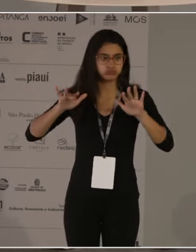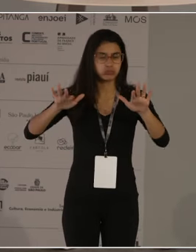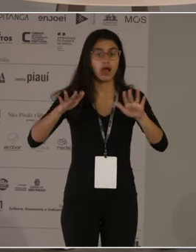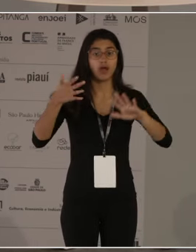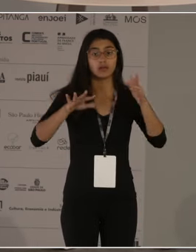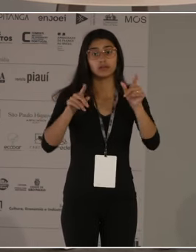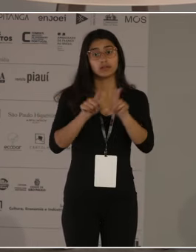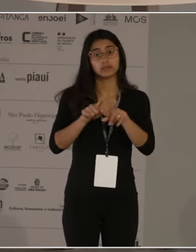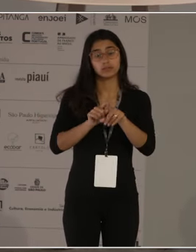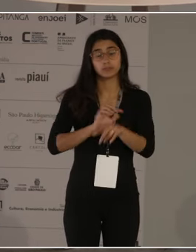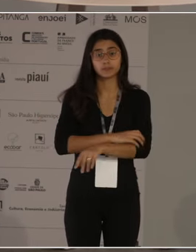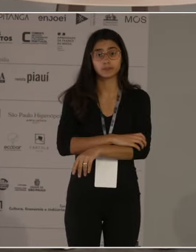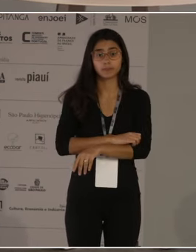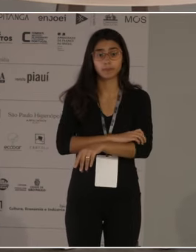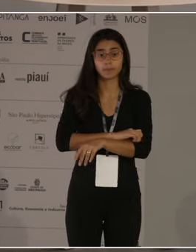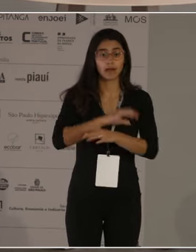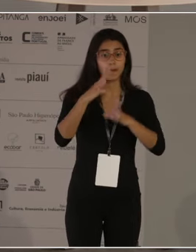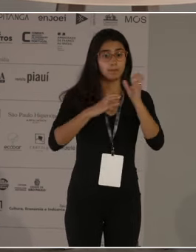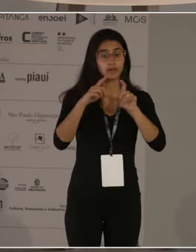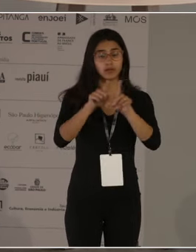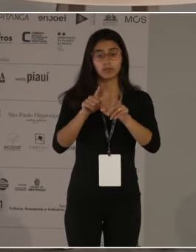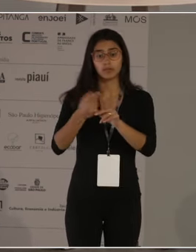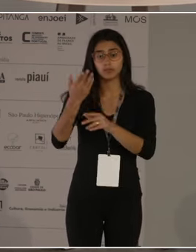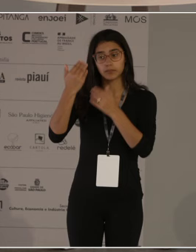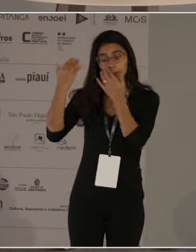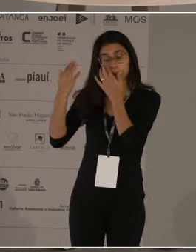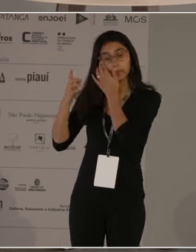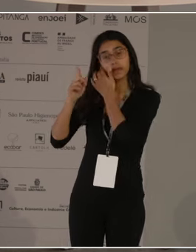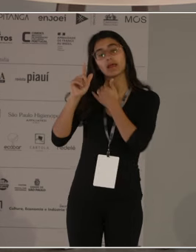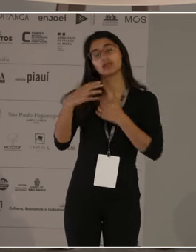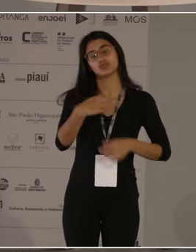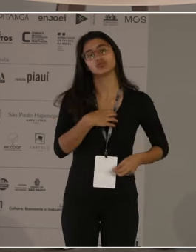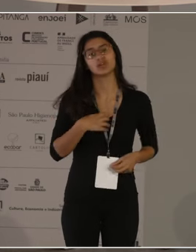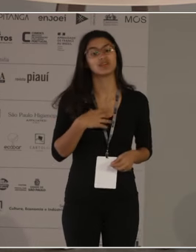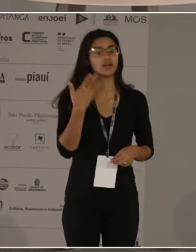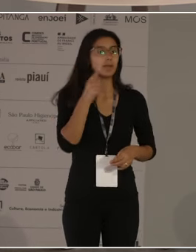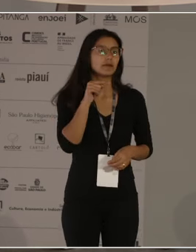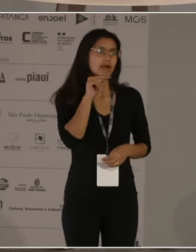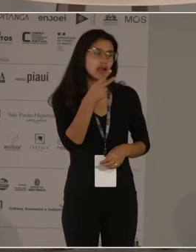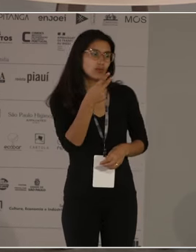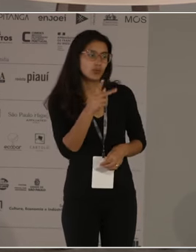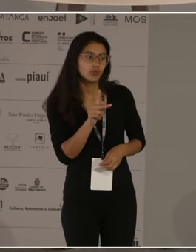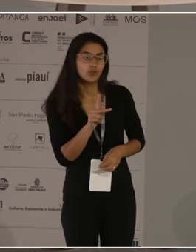Geralmente, as brigas pela antiguidade nas Américas são um pouco isso. A pessoa fala assim, ah, mas a sua...